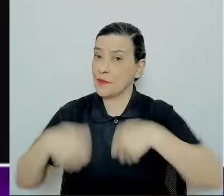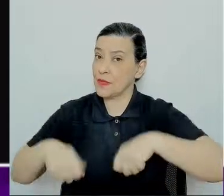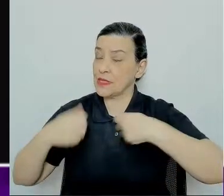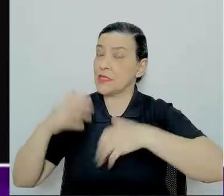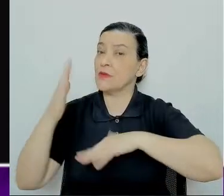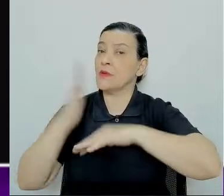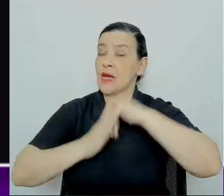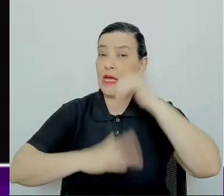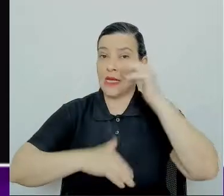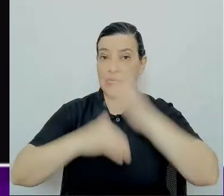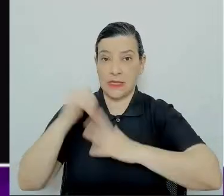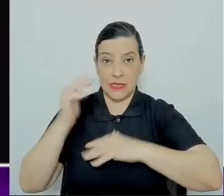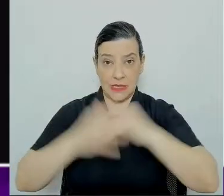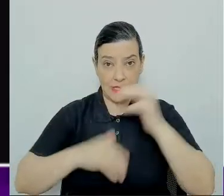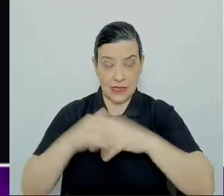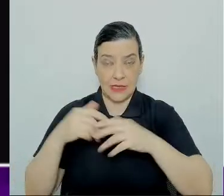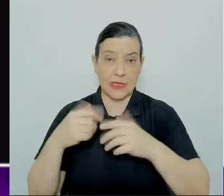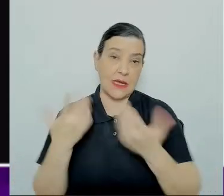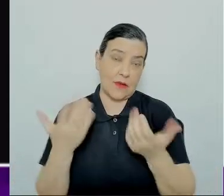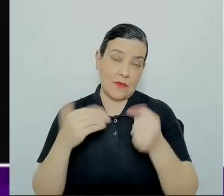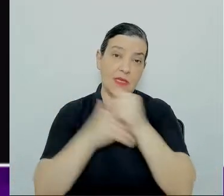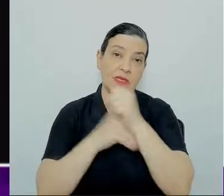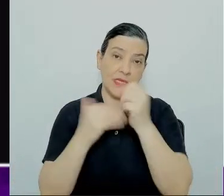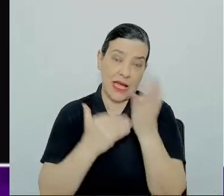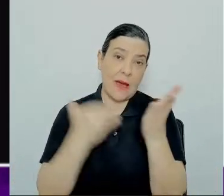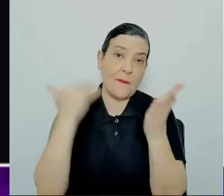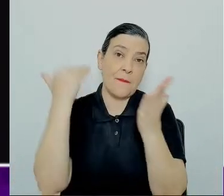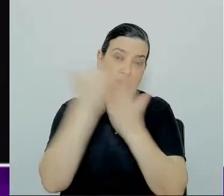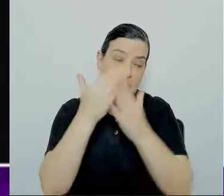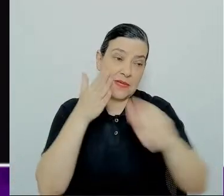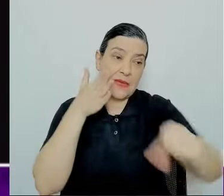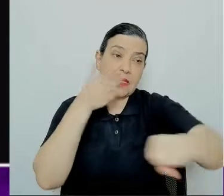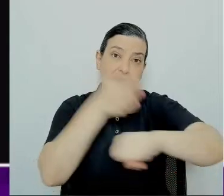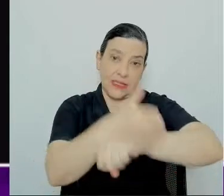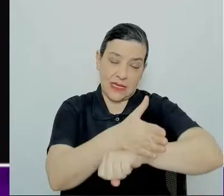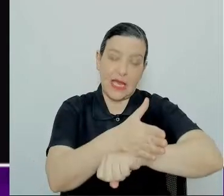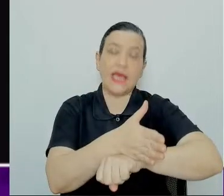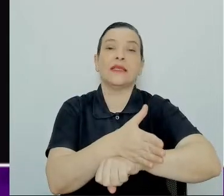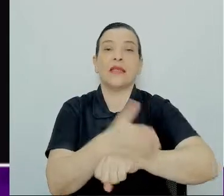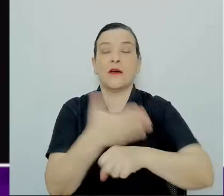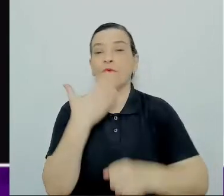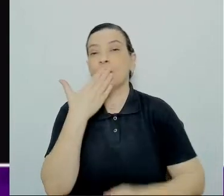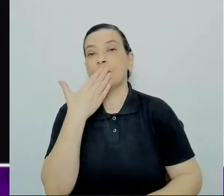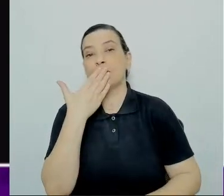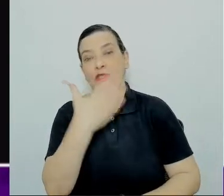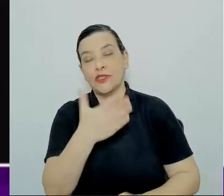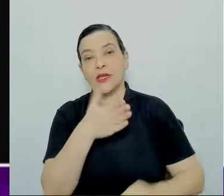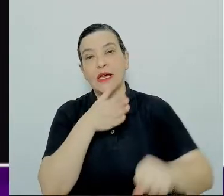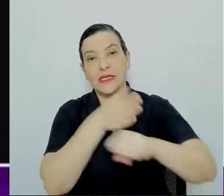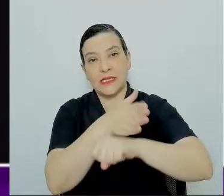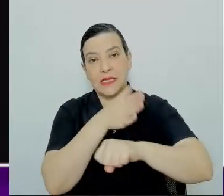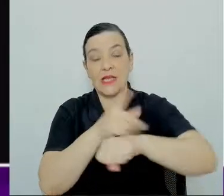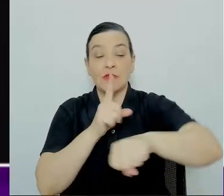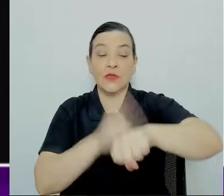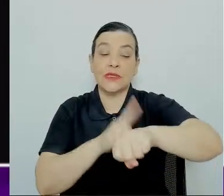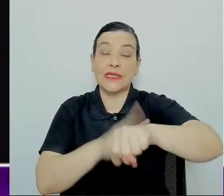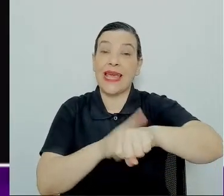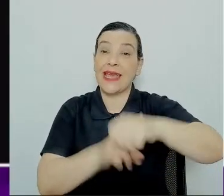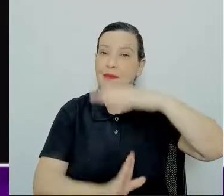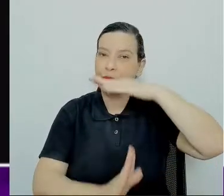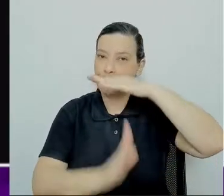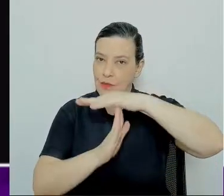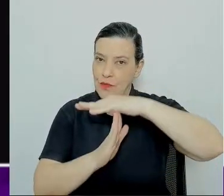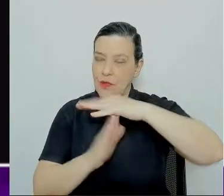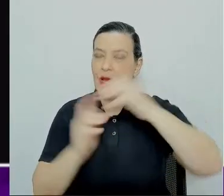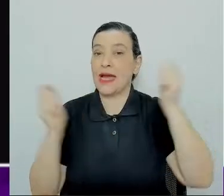isso requisite um nível elevado de permissionamento, então eu vou fazer uma solicitação de acesso temporário. Aí eu vou ter uma